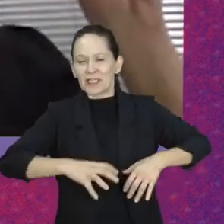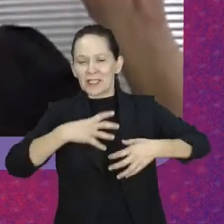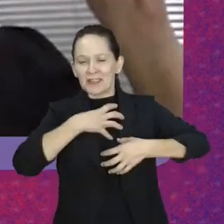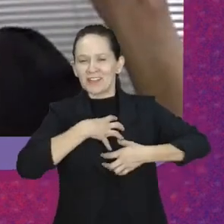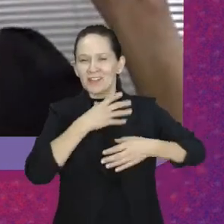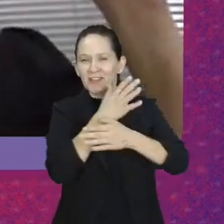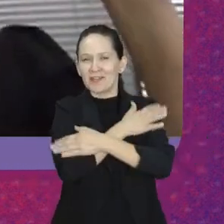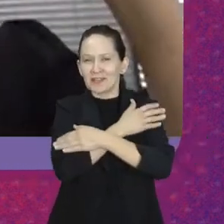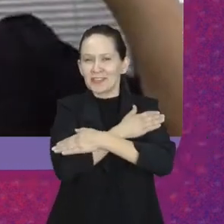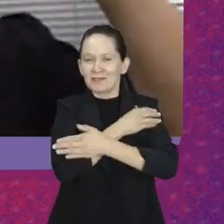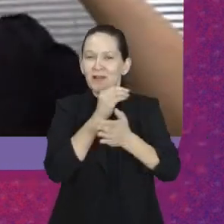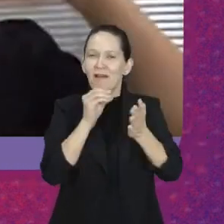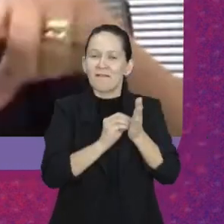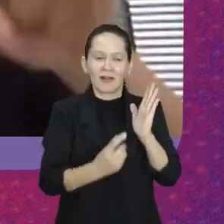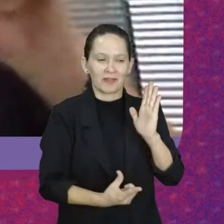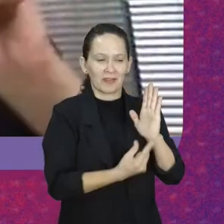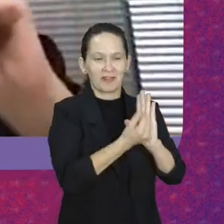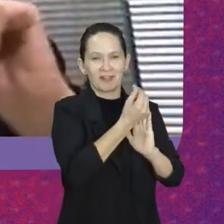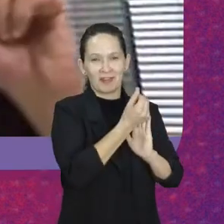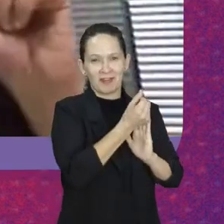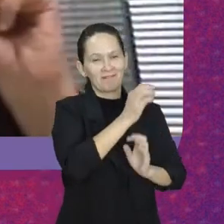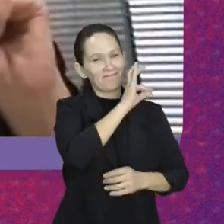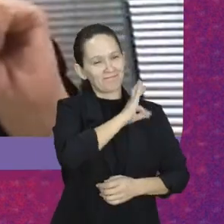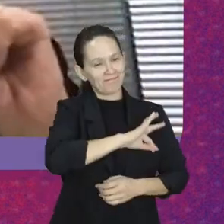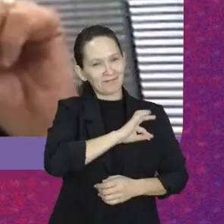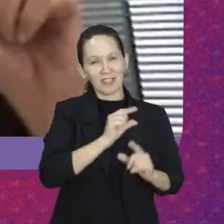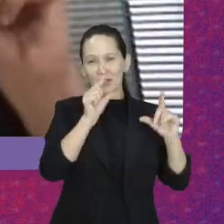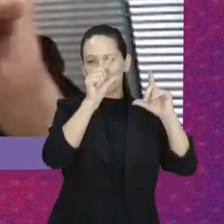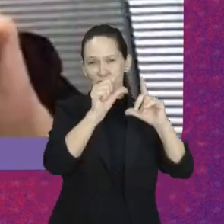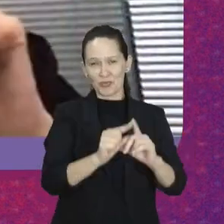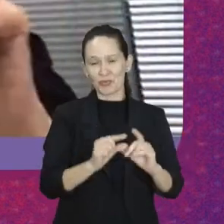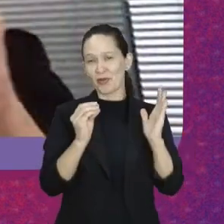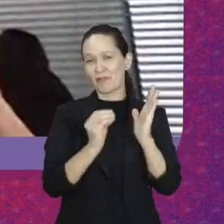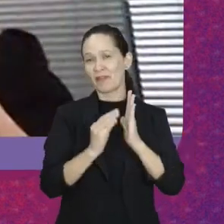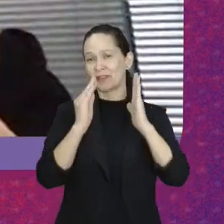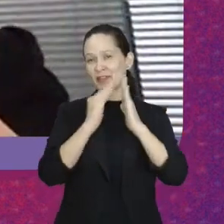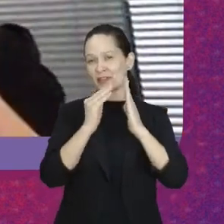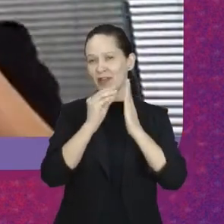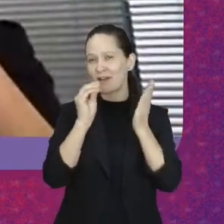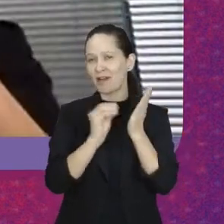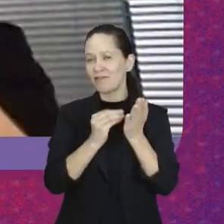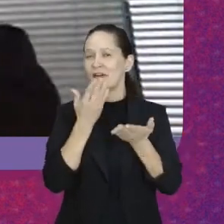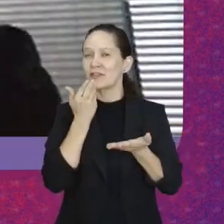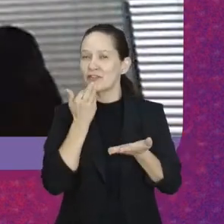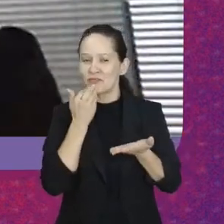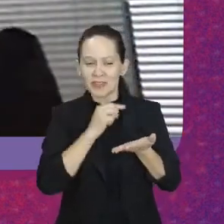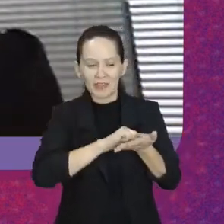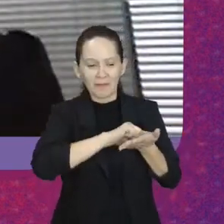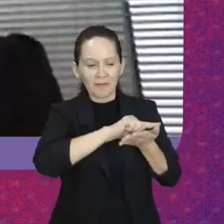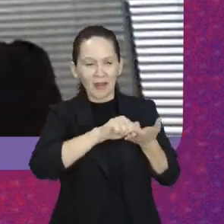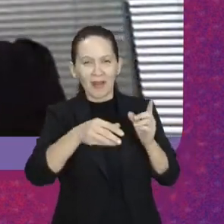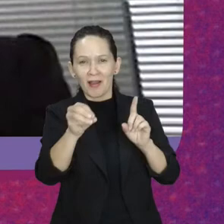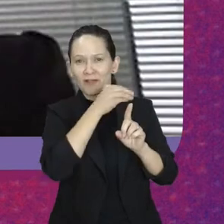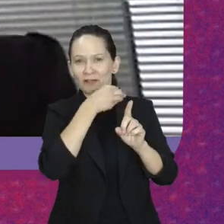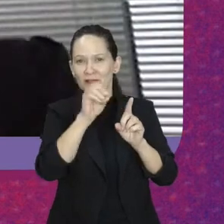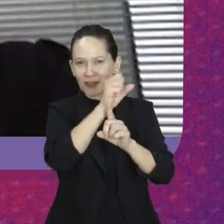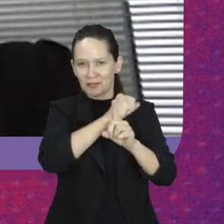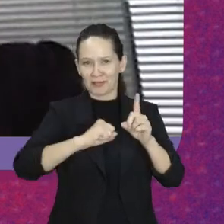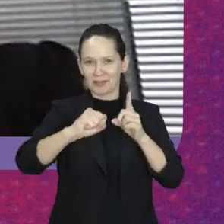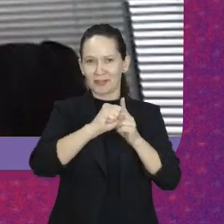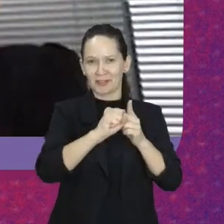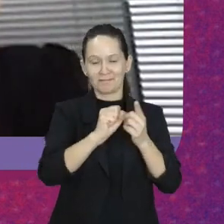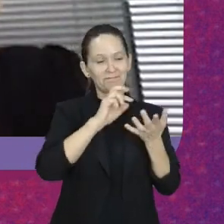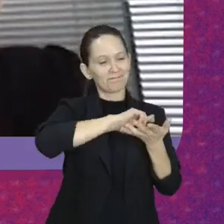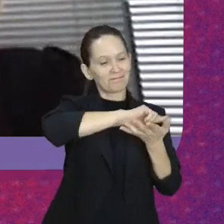a falta de renda, e que desemboca, né, na falta de moradia, na falta de alimento, na vulnerabilidade social,